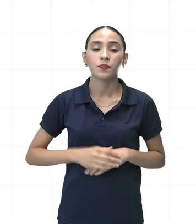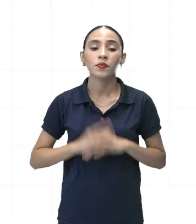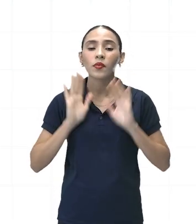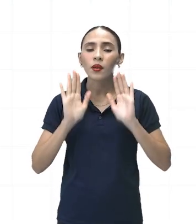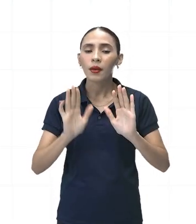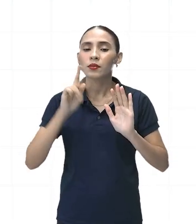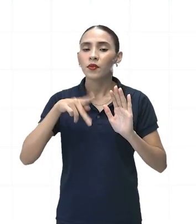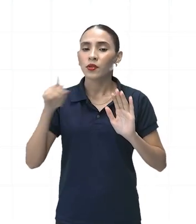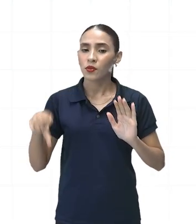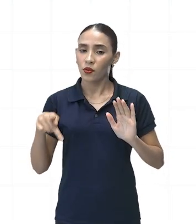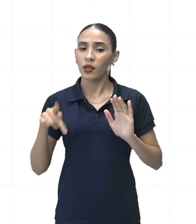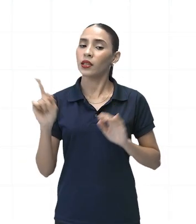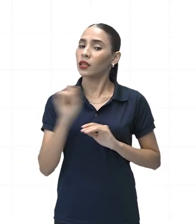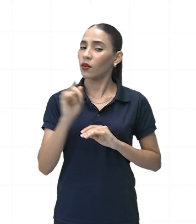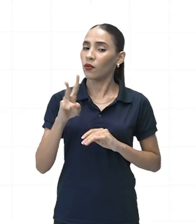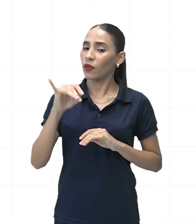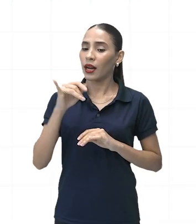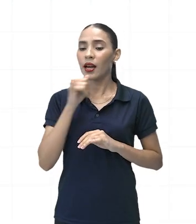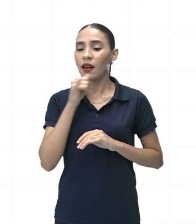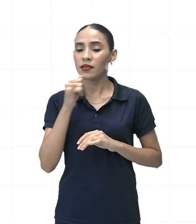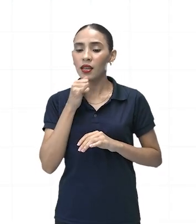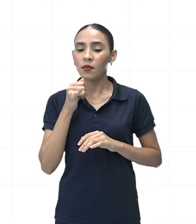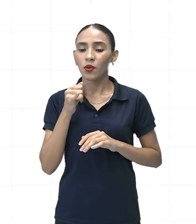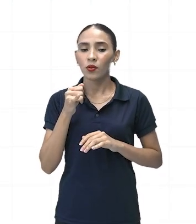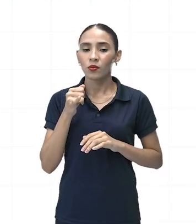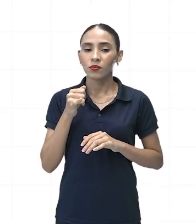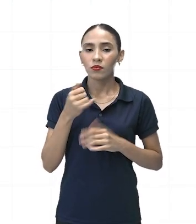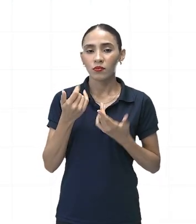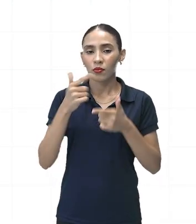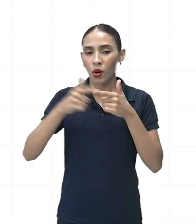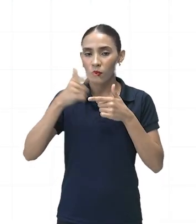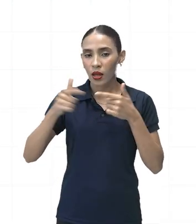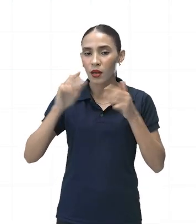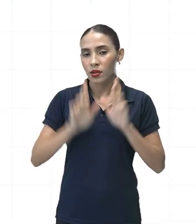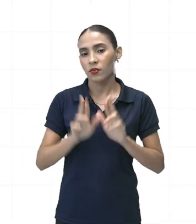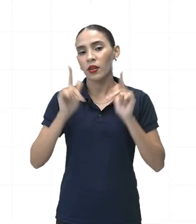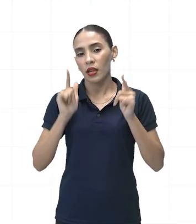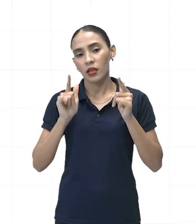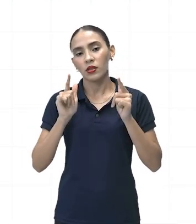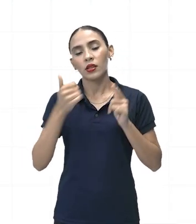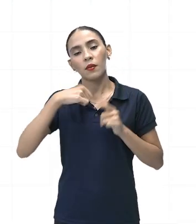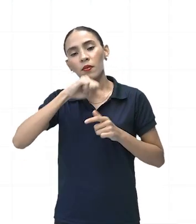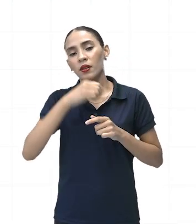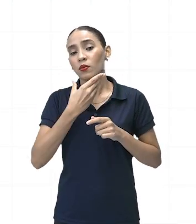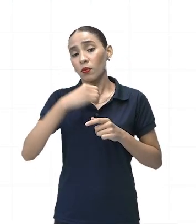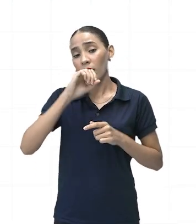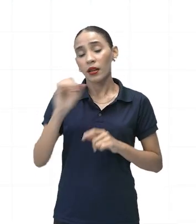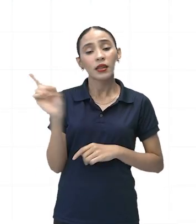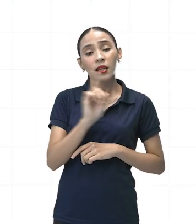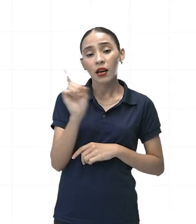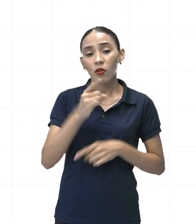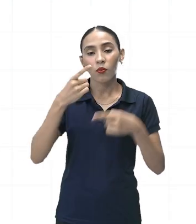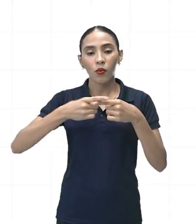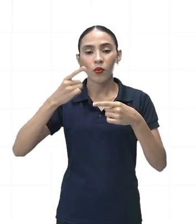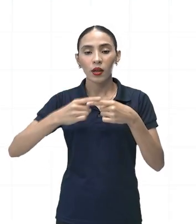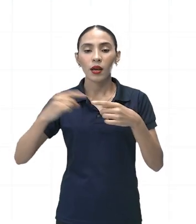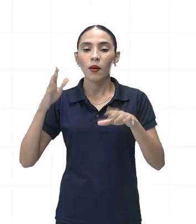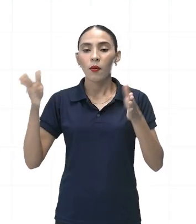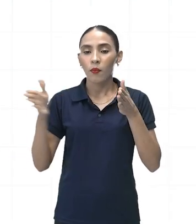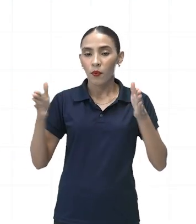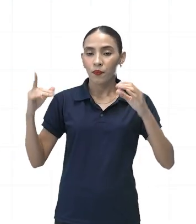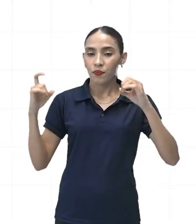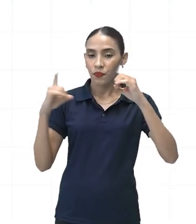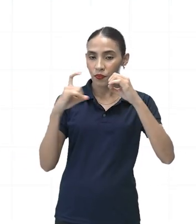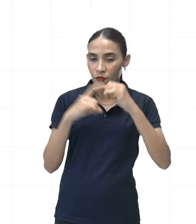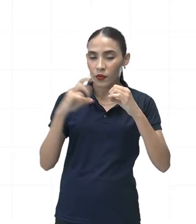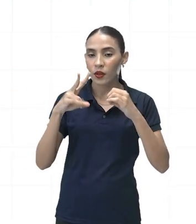cromossomos. Mas, professora, isso não vai deixar, digamos, a carga genética diferente do pai? Não, porque durante a fecundação,